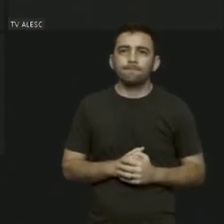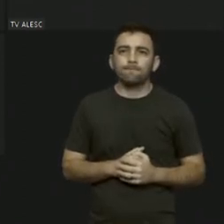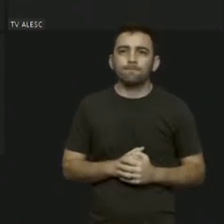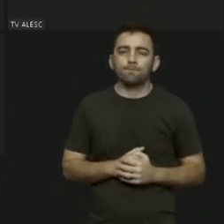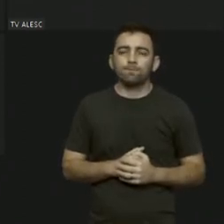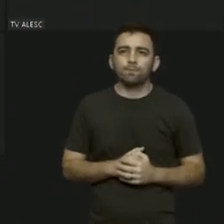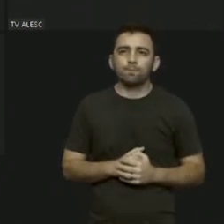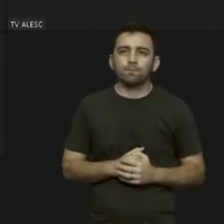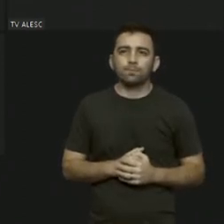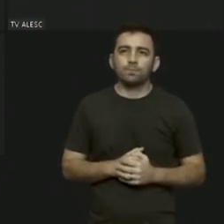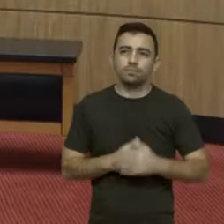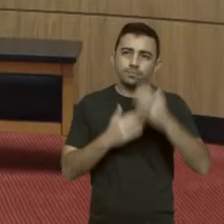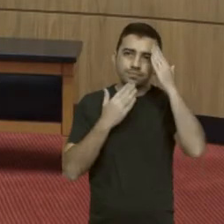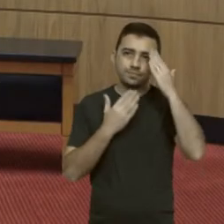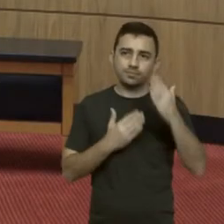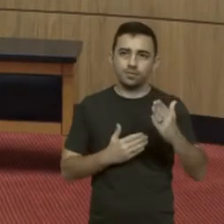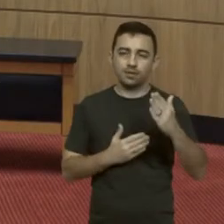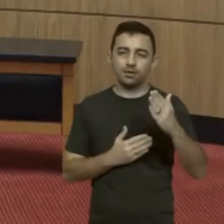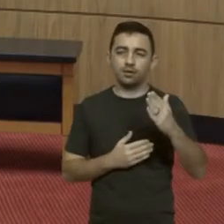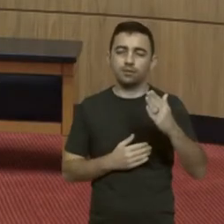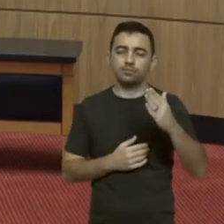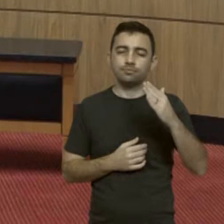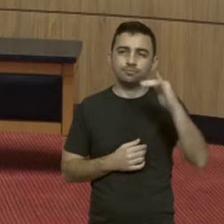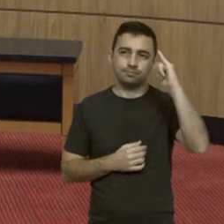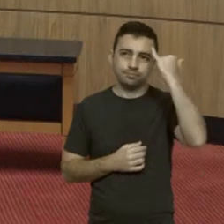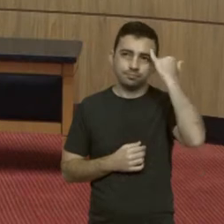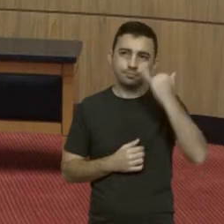Obrigado, deputado Jair Mioto.